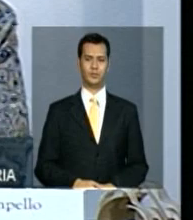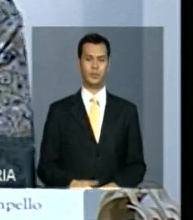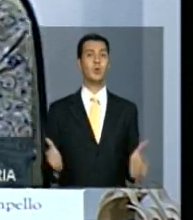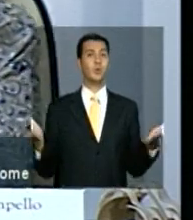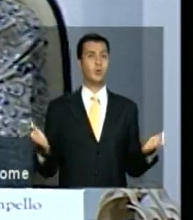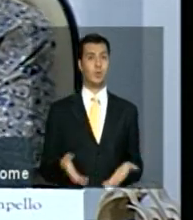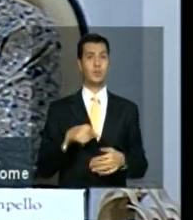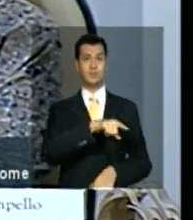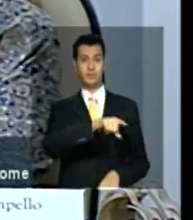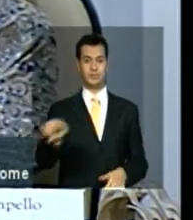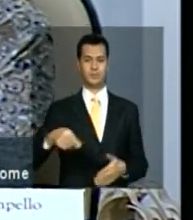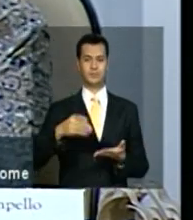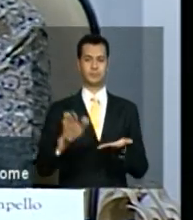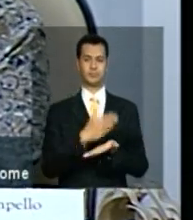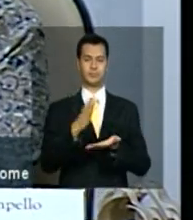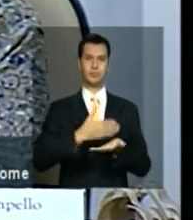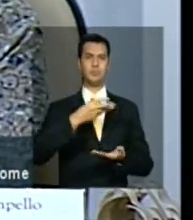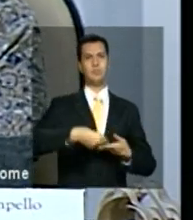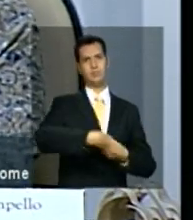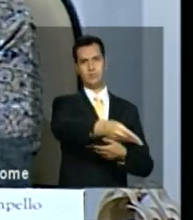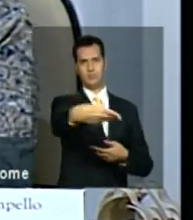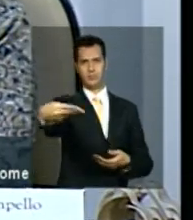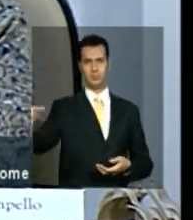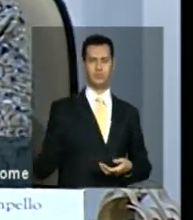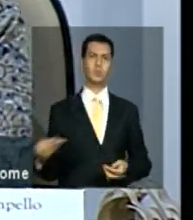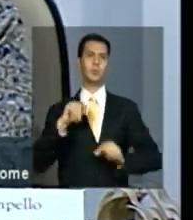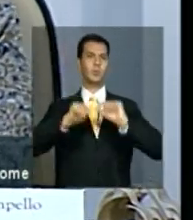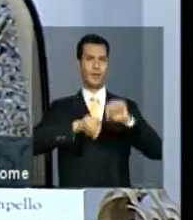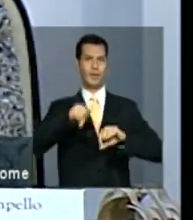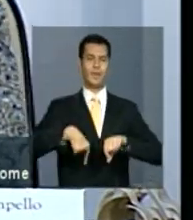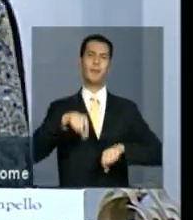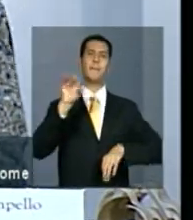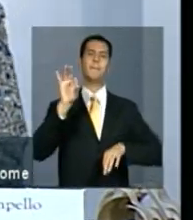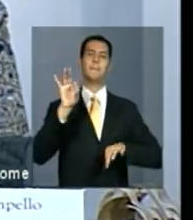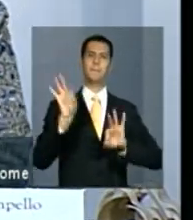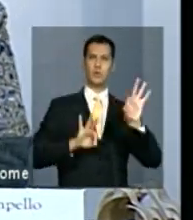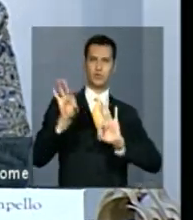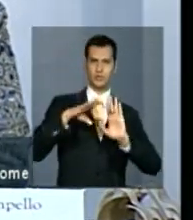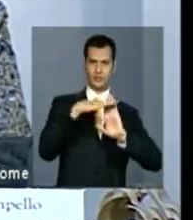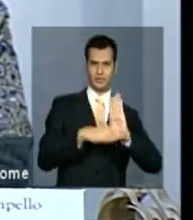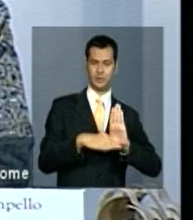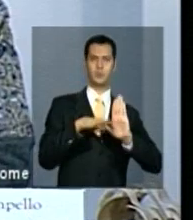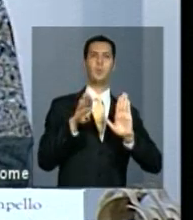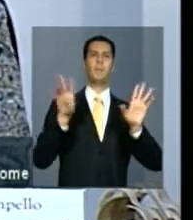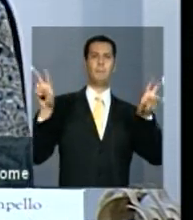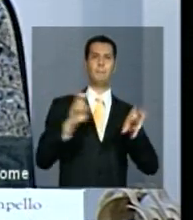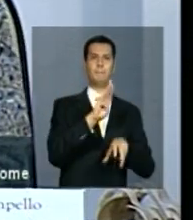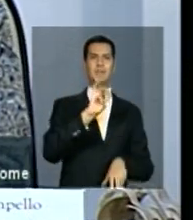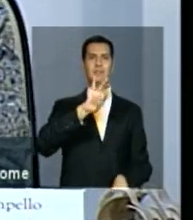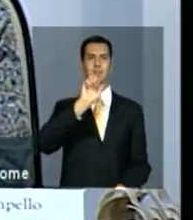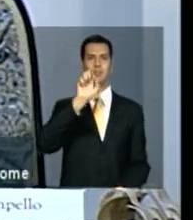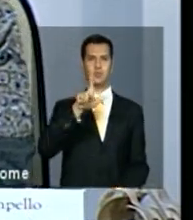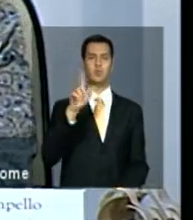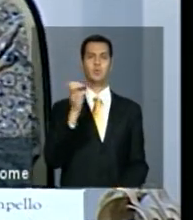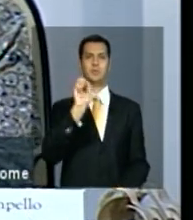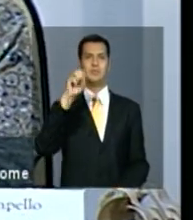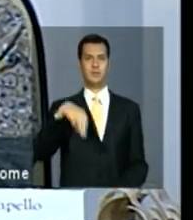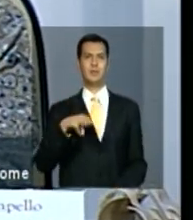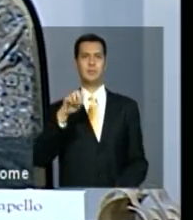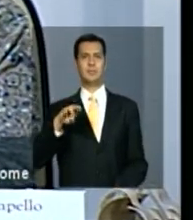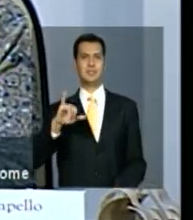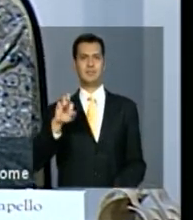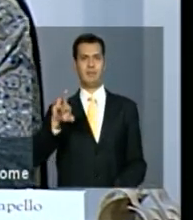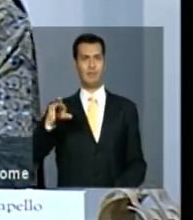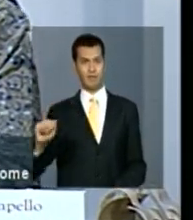estão recebendo aqui que de certa forma é o Brasil sem miséria em números depois nós vamos ter um Brasil sem miséria com Fatos e com